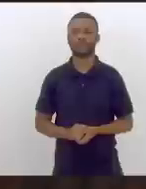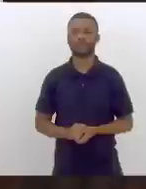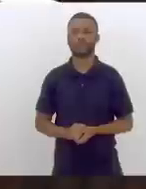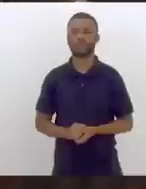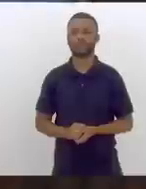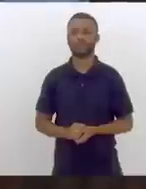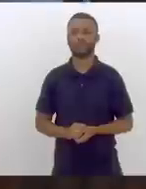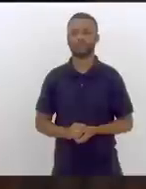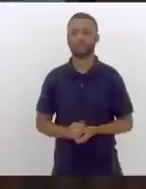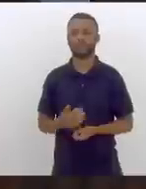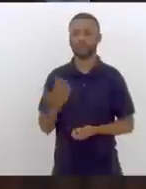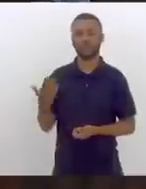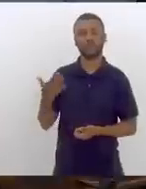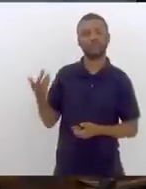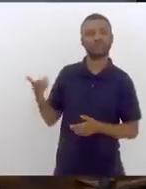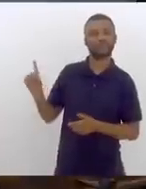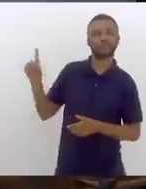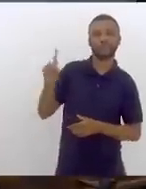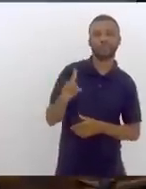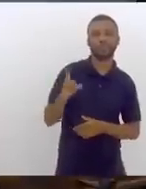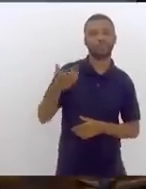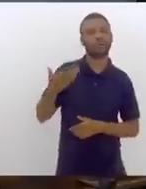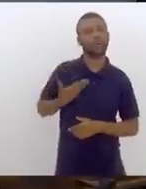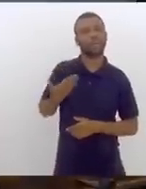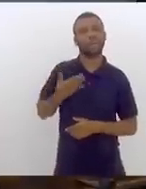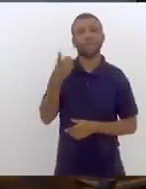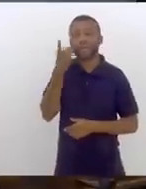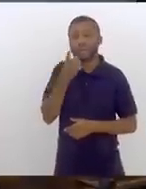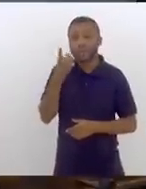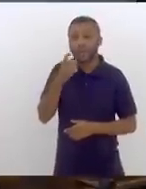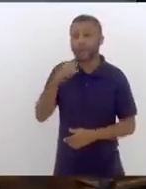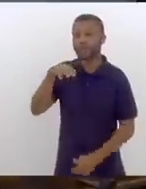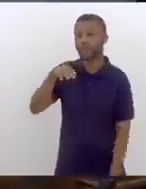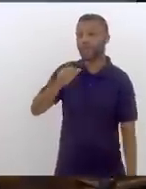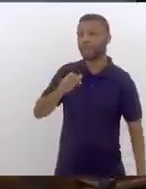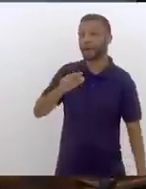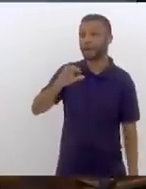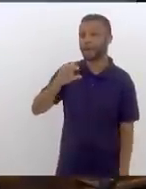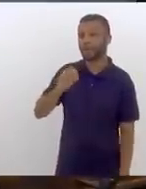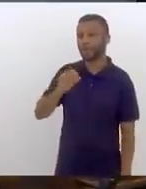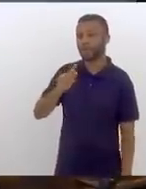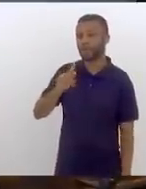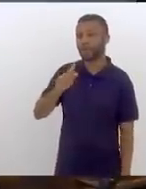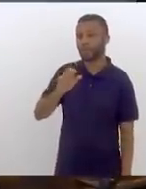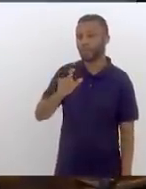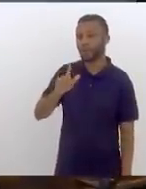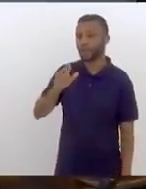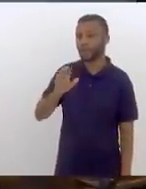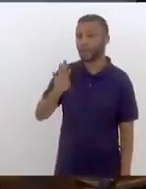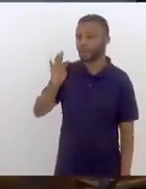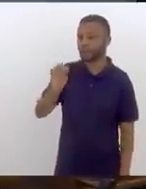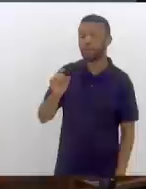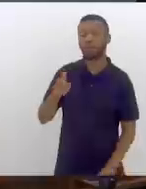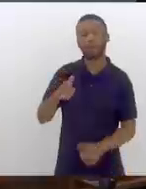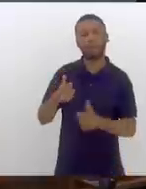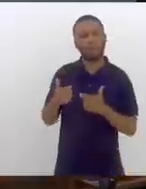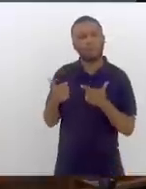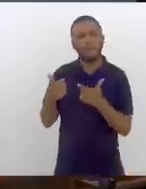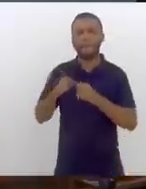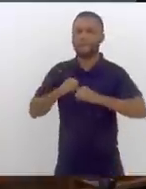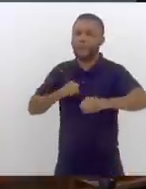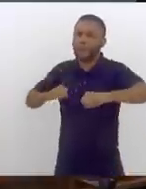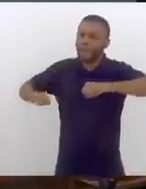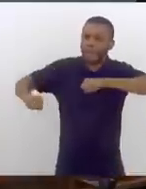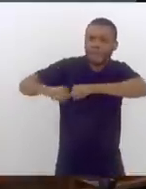pedir aqui o meu amigo aqui Deputado Márcio Gualberto grande guerreiro que luta também pela pela